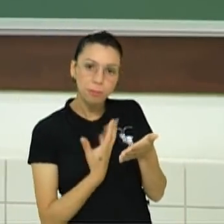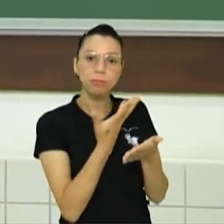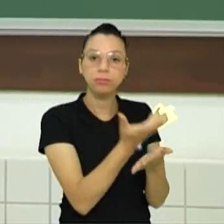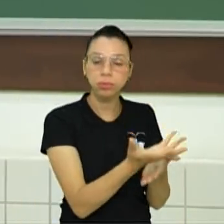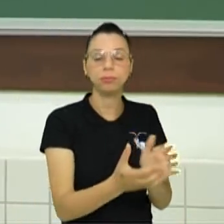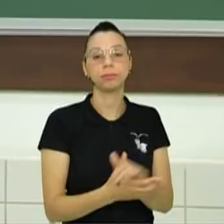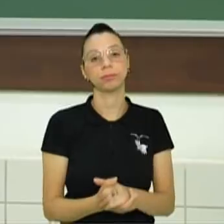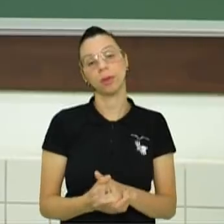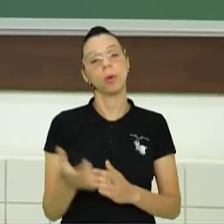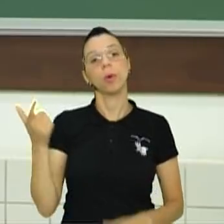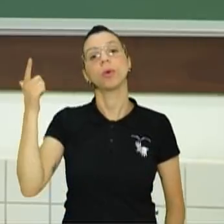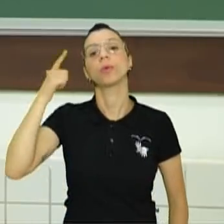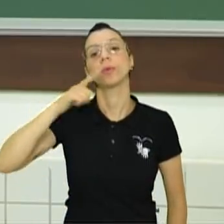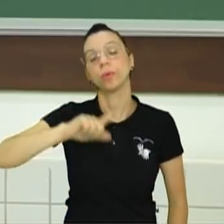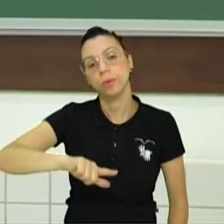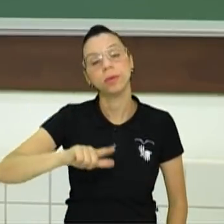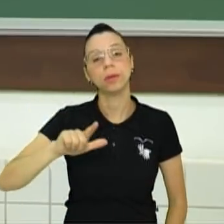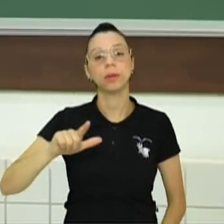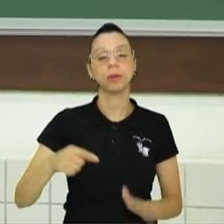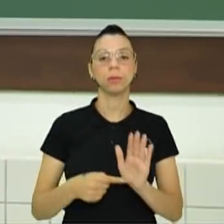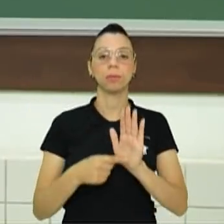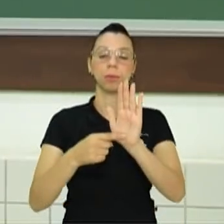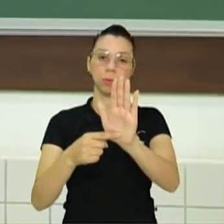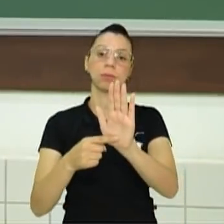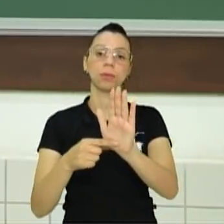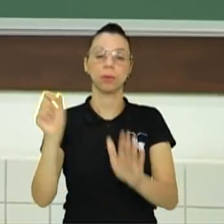imagens porque tem direitos autorais.